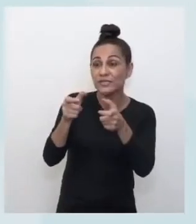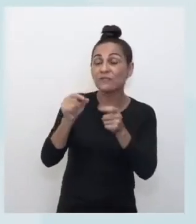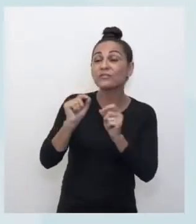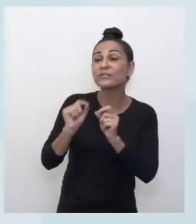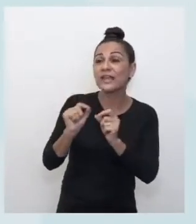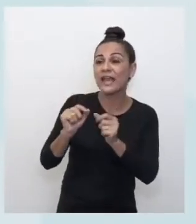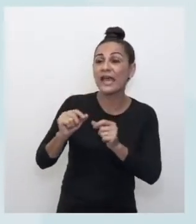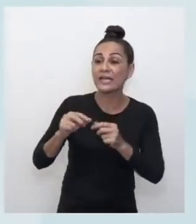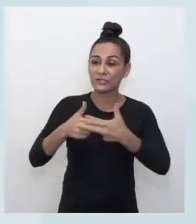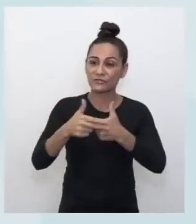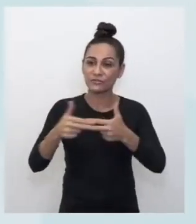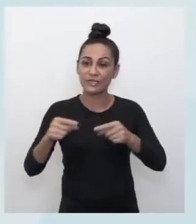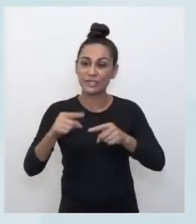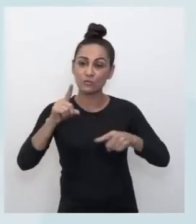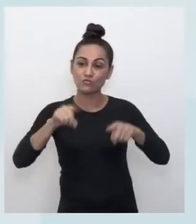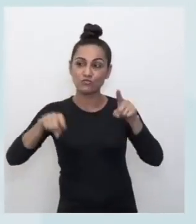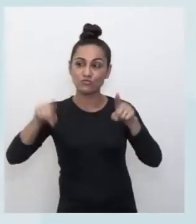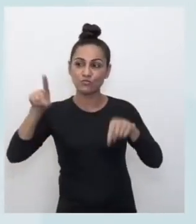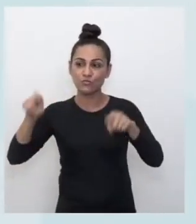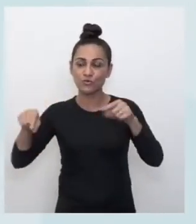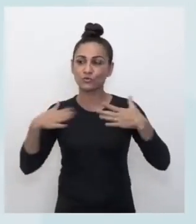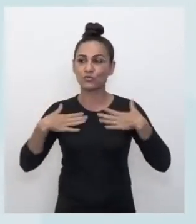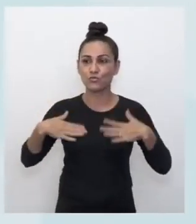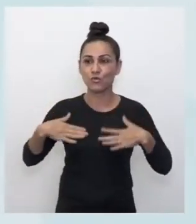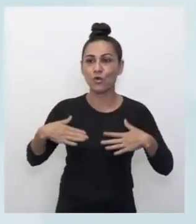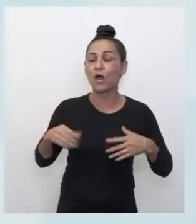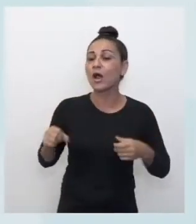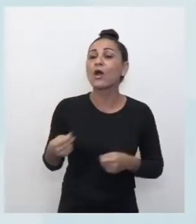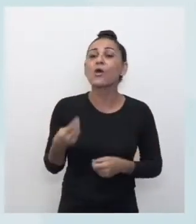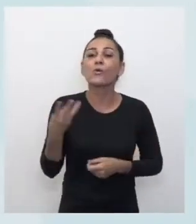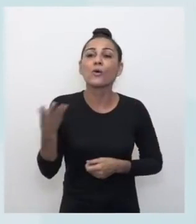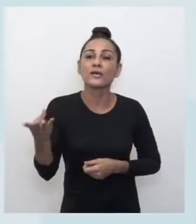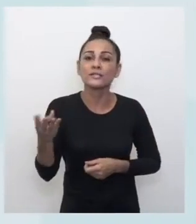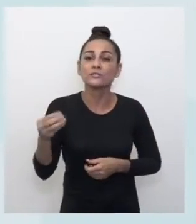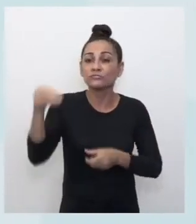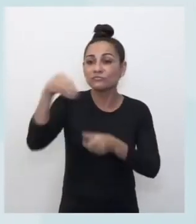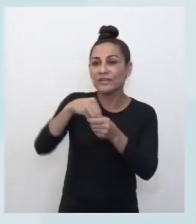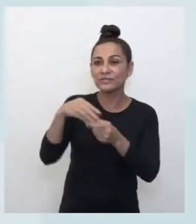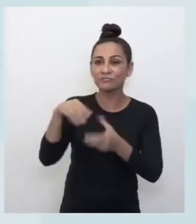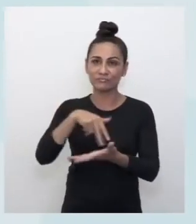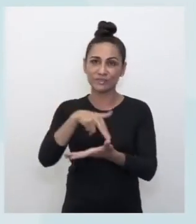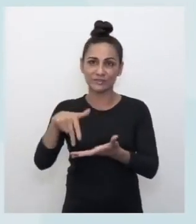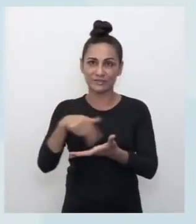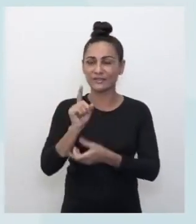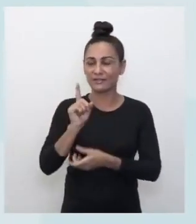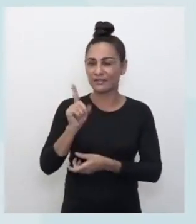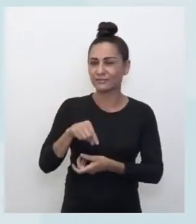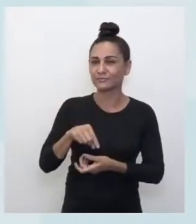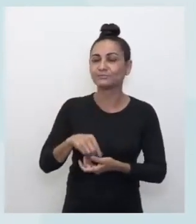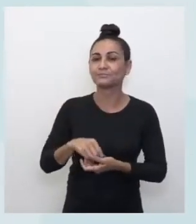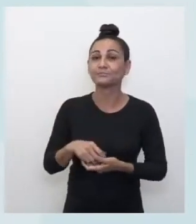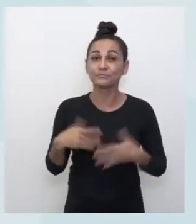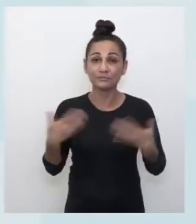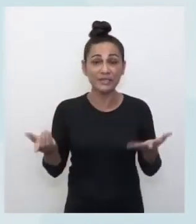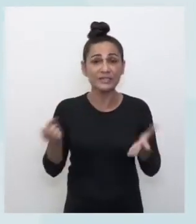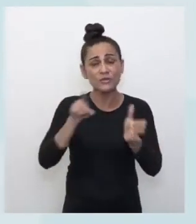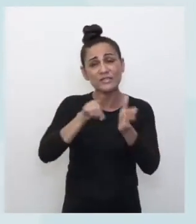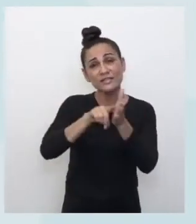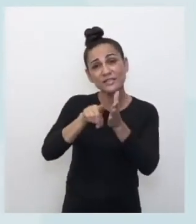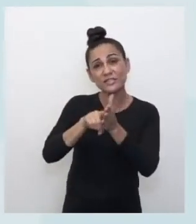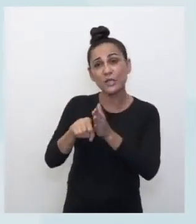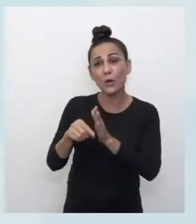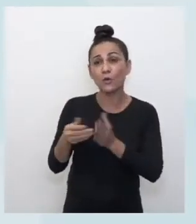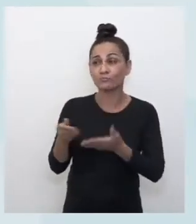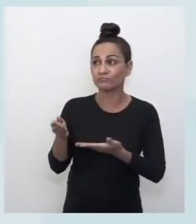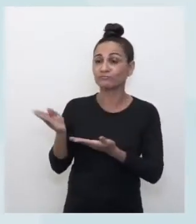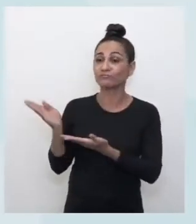relação ao espaço ocupado pelo corpo. Quais são essas variações dentro da dança? Tá? Inclusive, essa questão que aparece aí, gente,